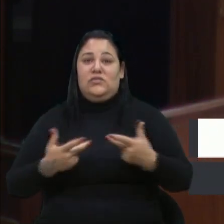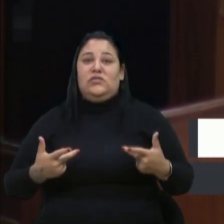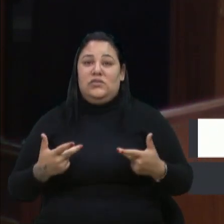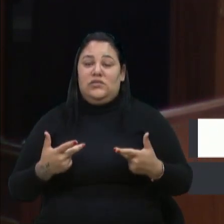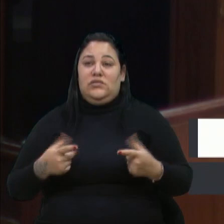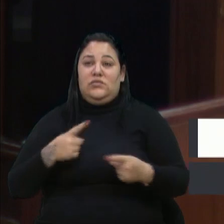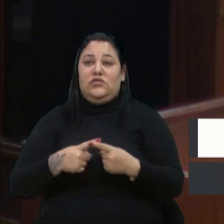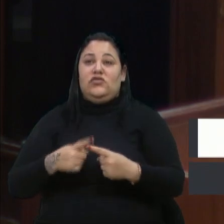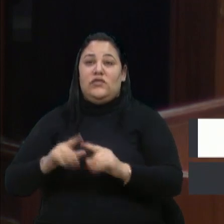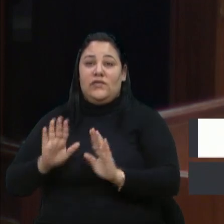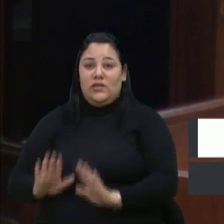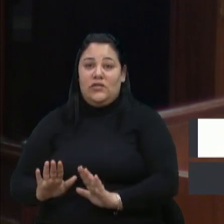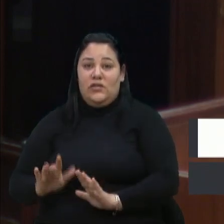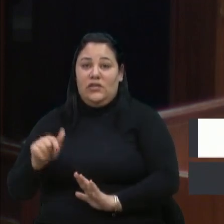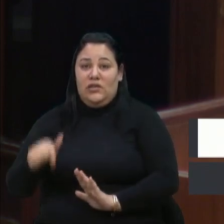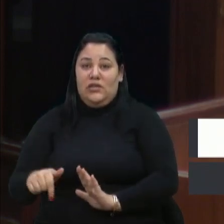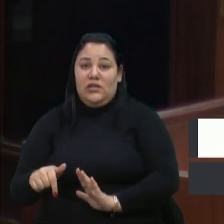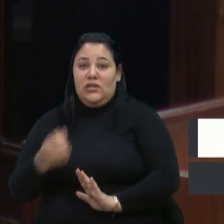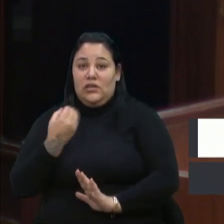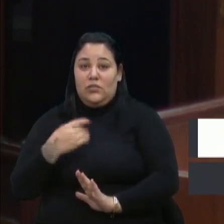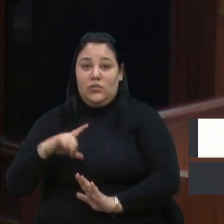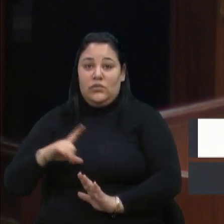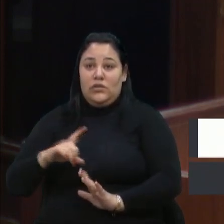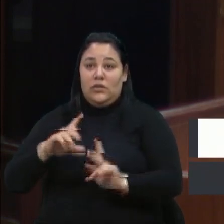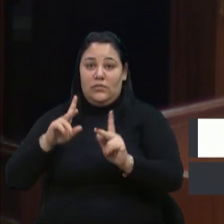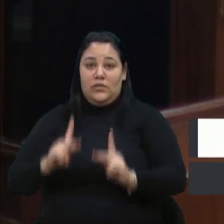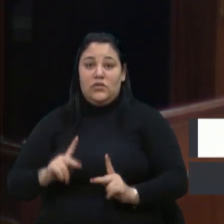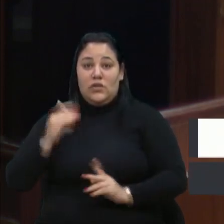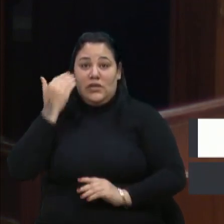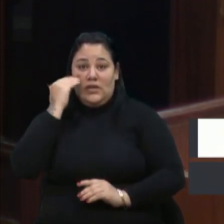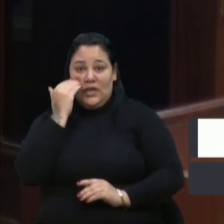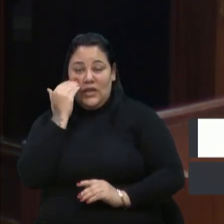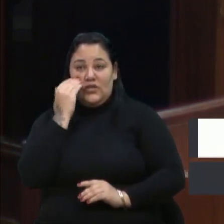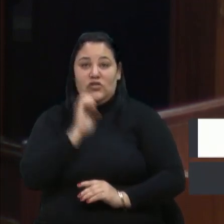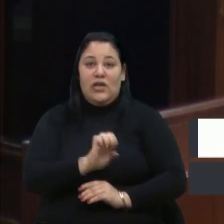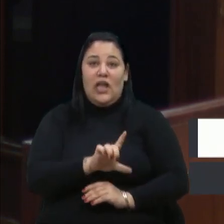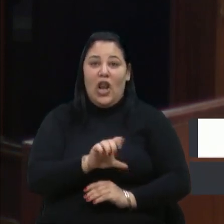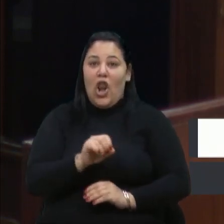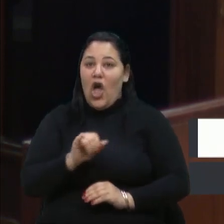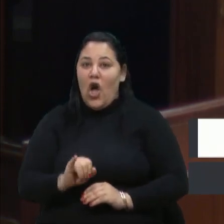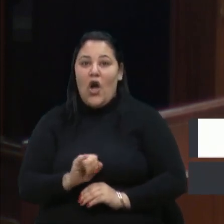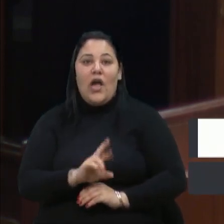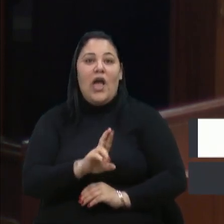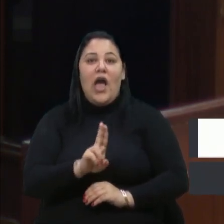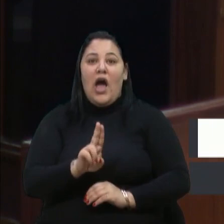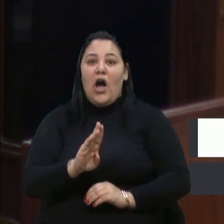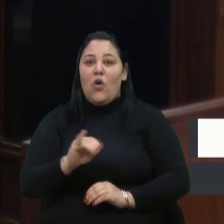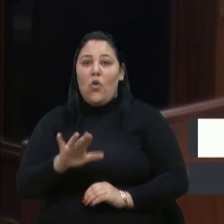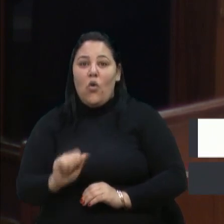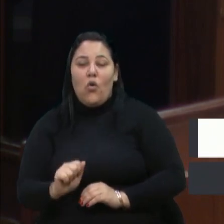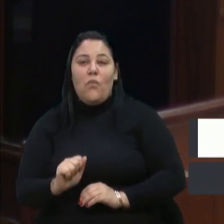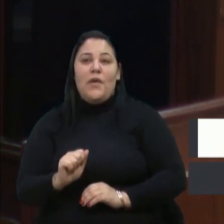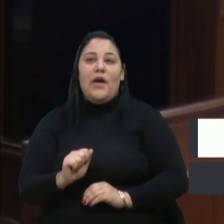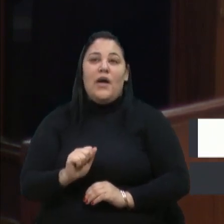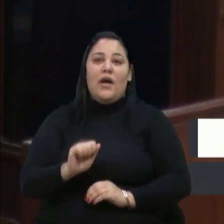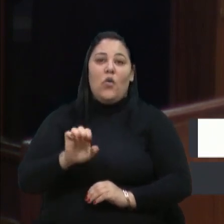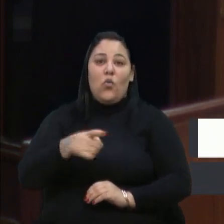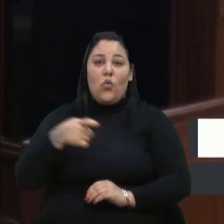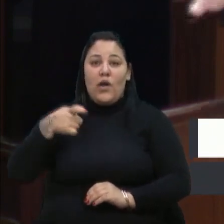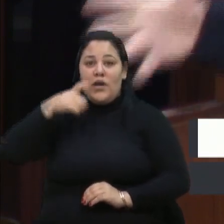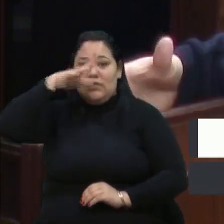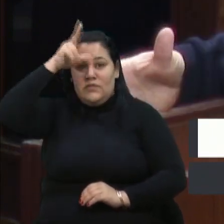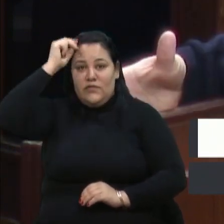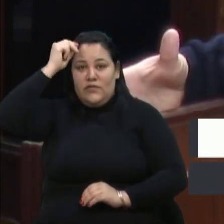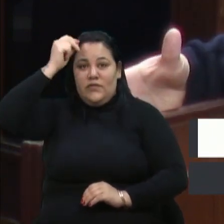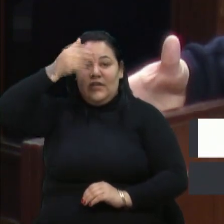e que bom que a gente tem pessoas que entendem, como a Rubia Frisso, Eloy Frisso, né, o ex-prefeito Alceu, pessoas que entendem, que conheceram